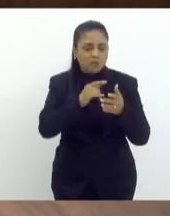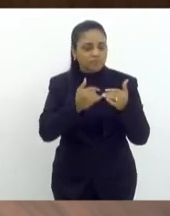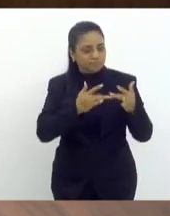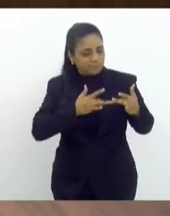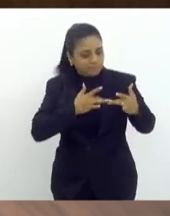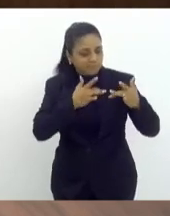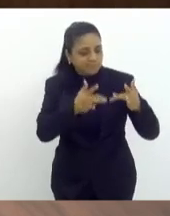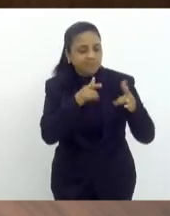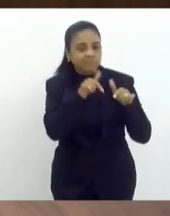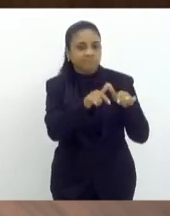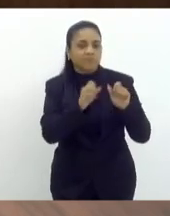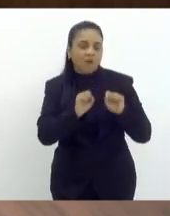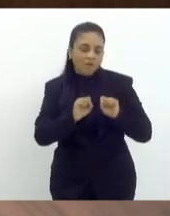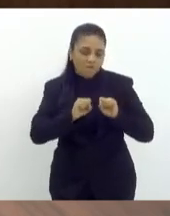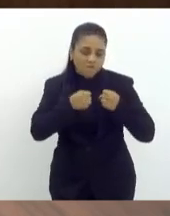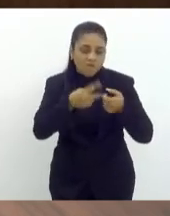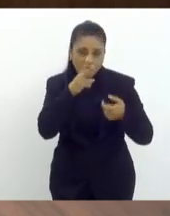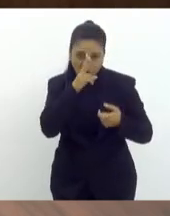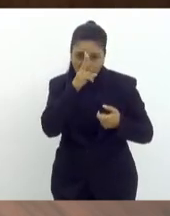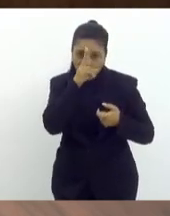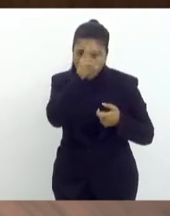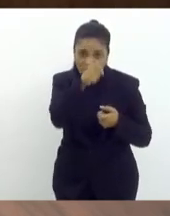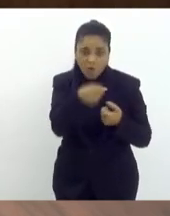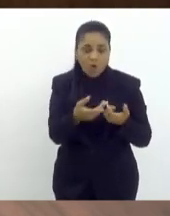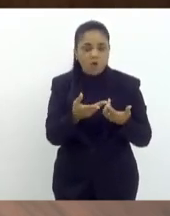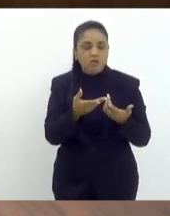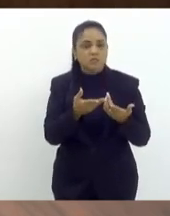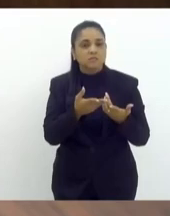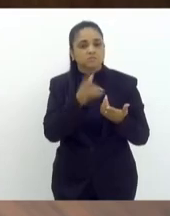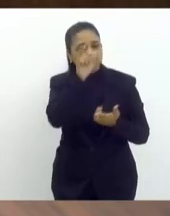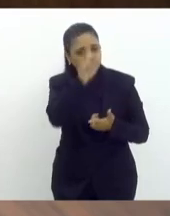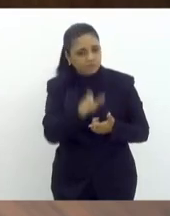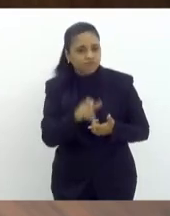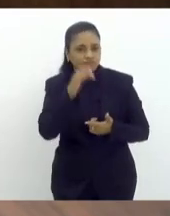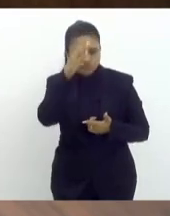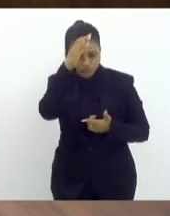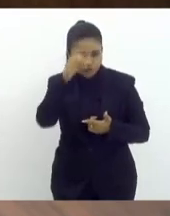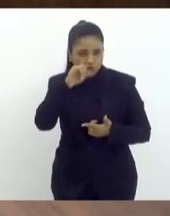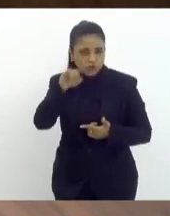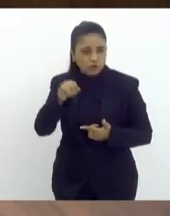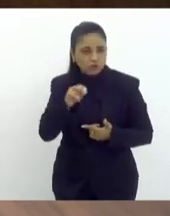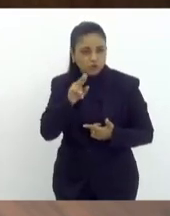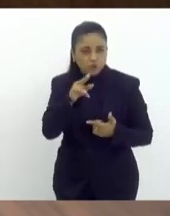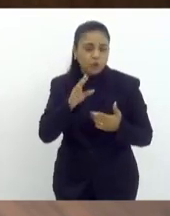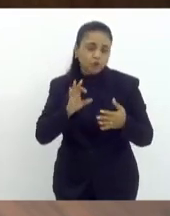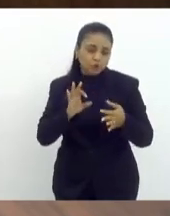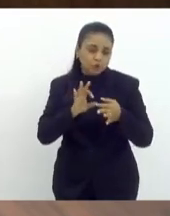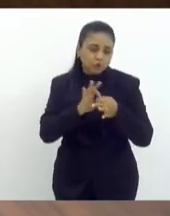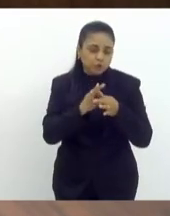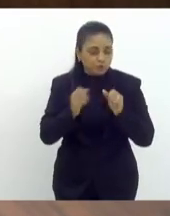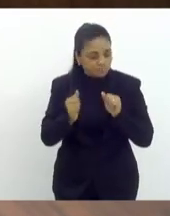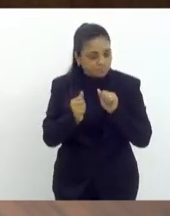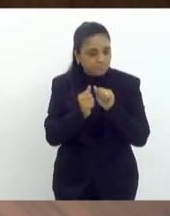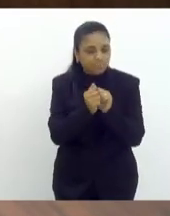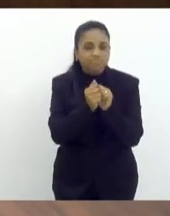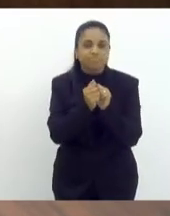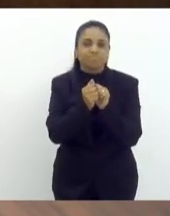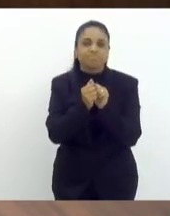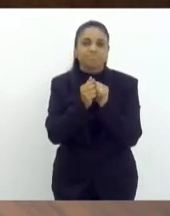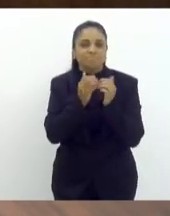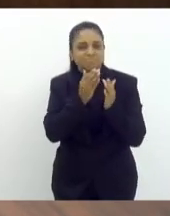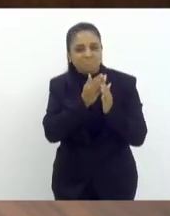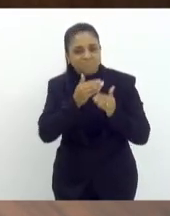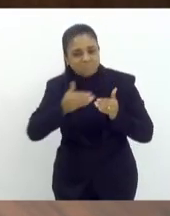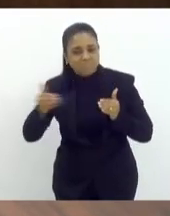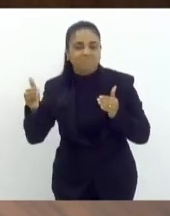força a vossa excelência por passar por um momento desse e dizer que a gente está junto e firmes aí nos próximos períodos Obrigada